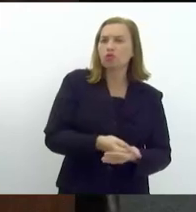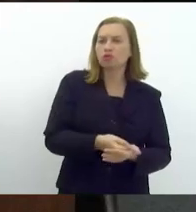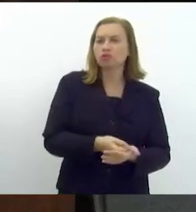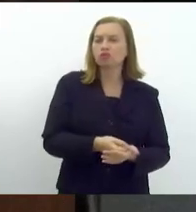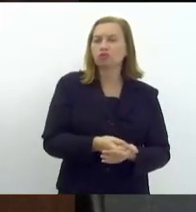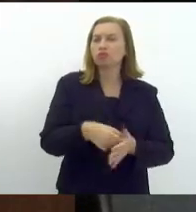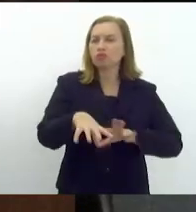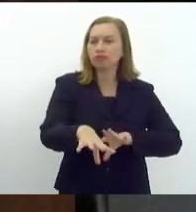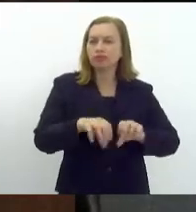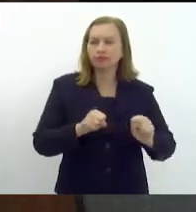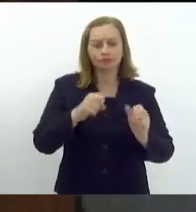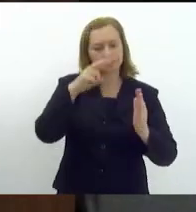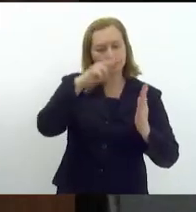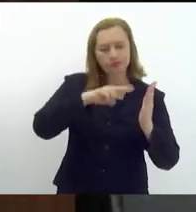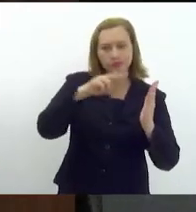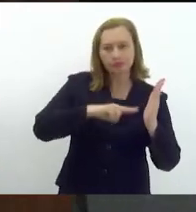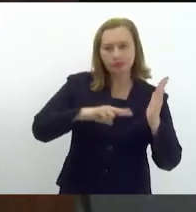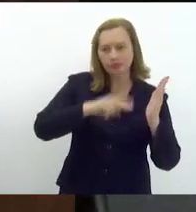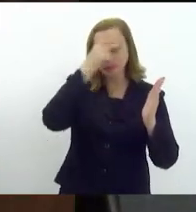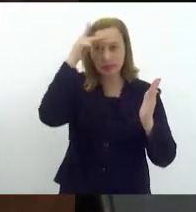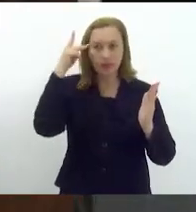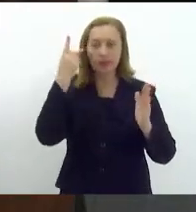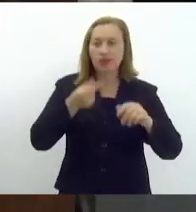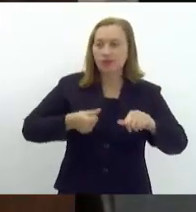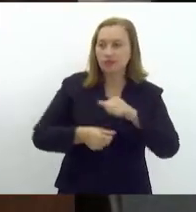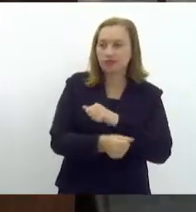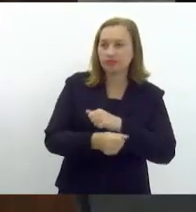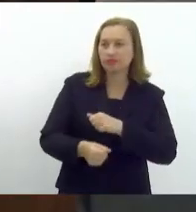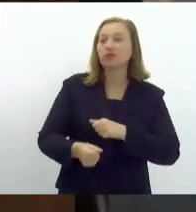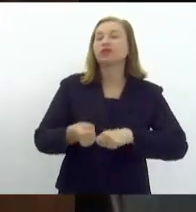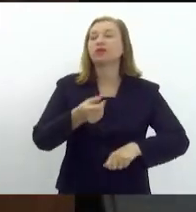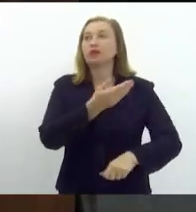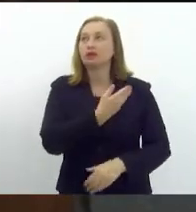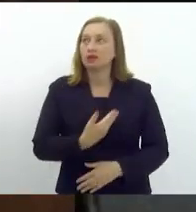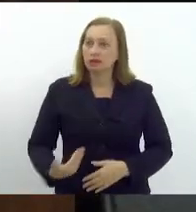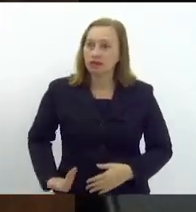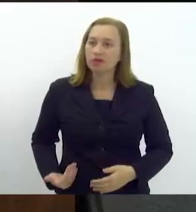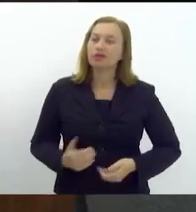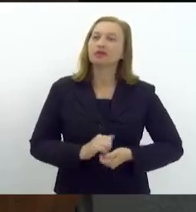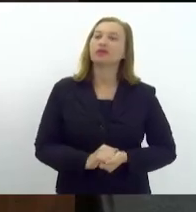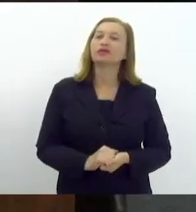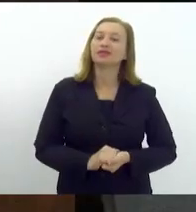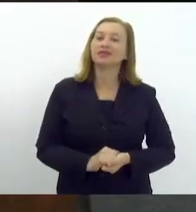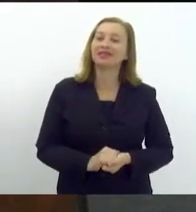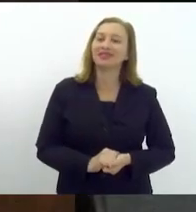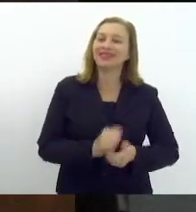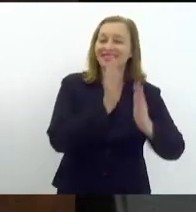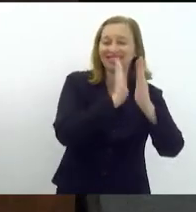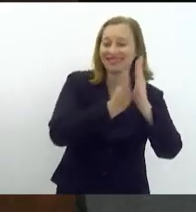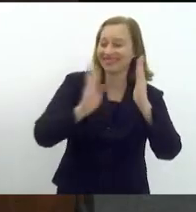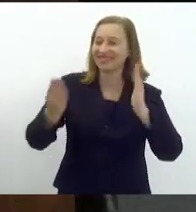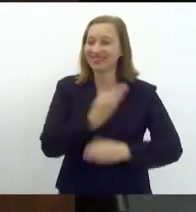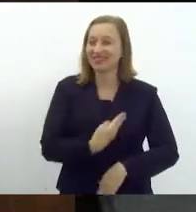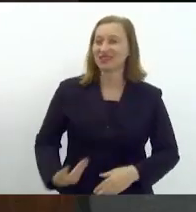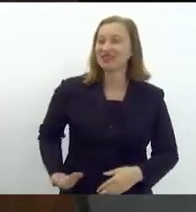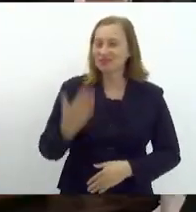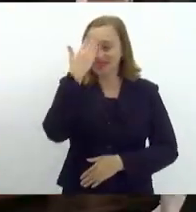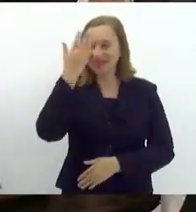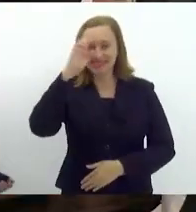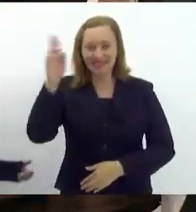de formação de eleitores a partir do financiamento do investimento público em bibliotecas públicas Obrigada